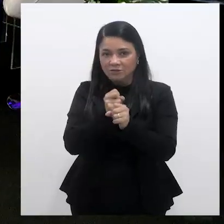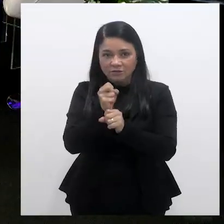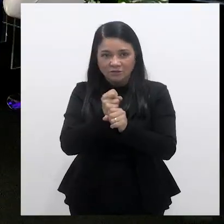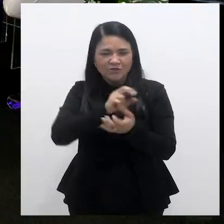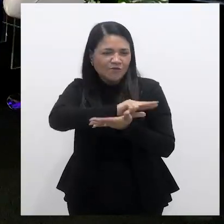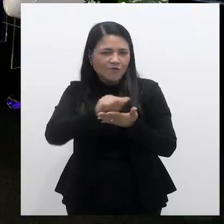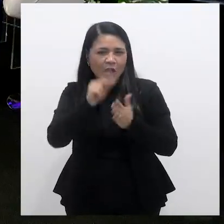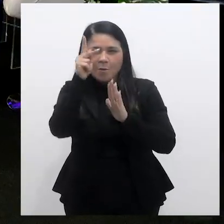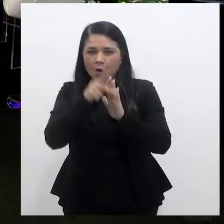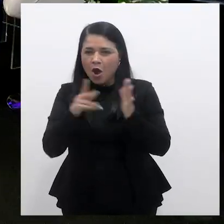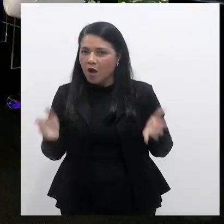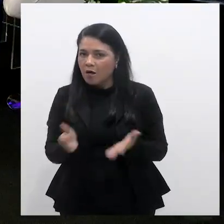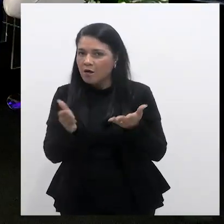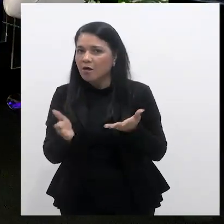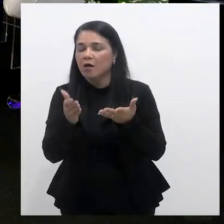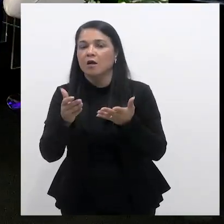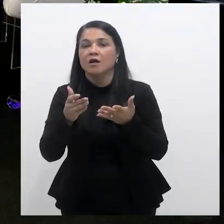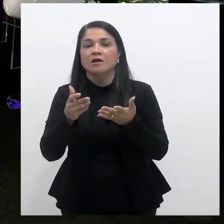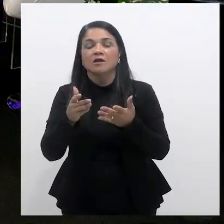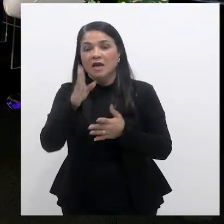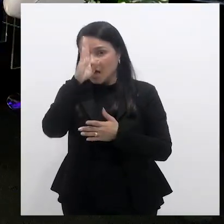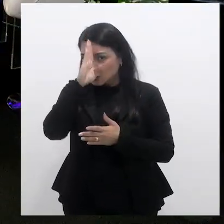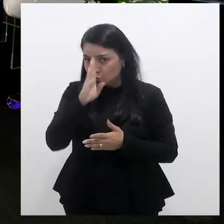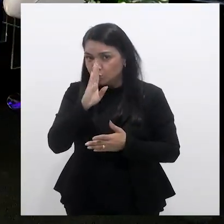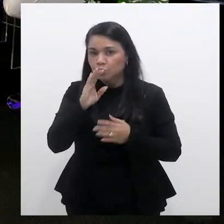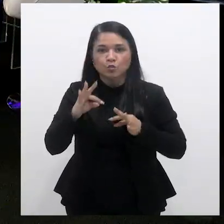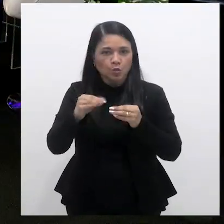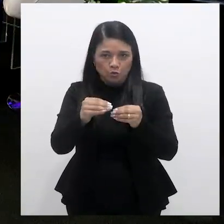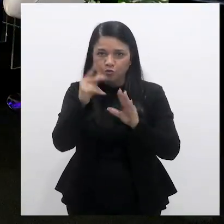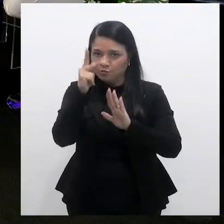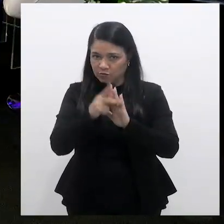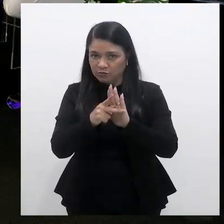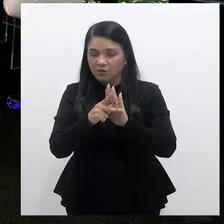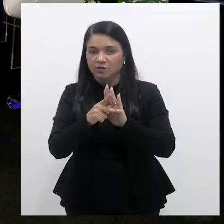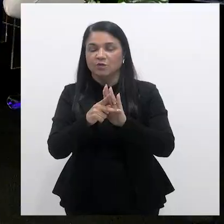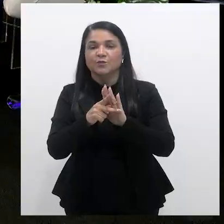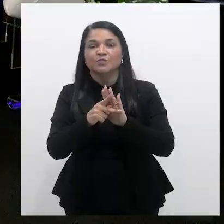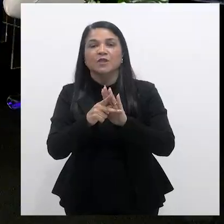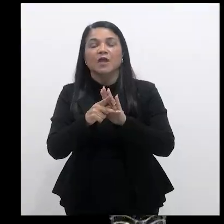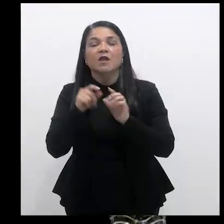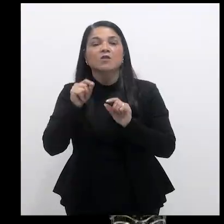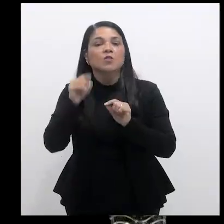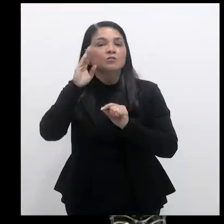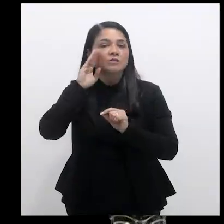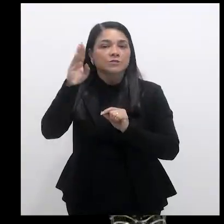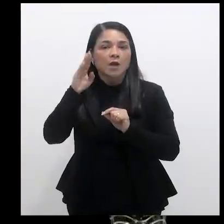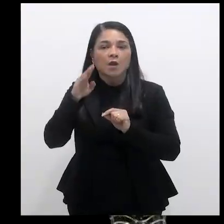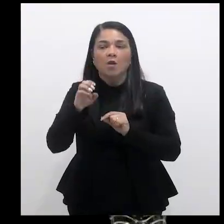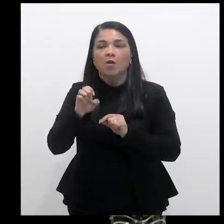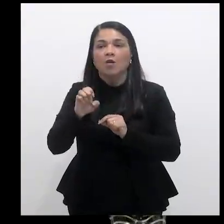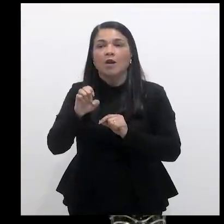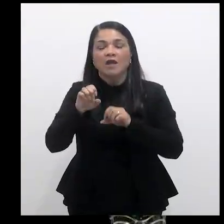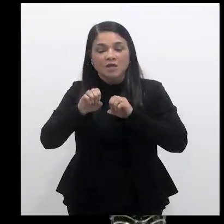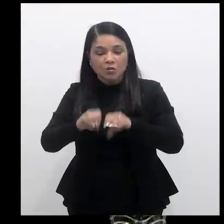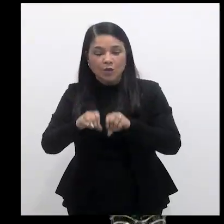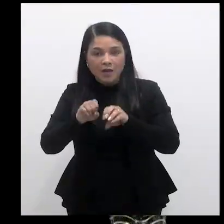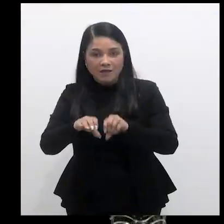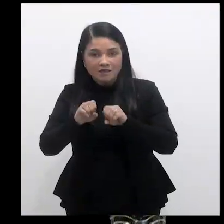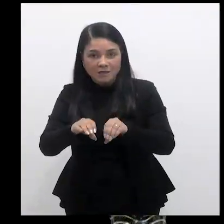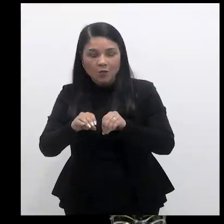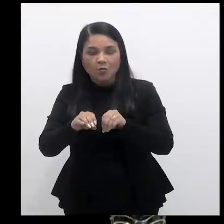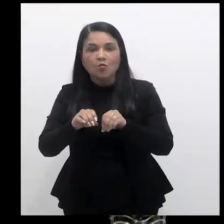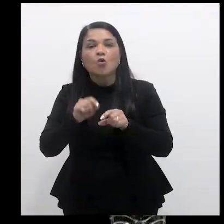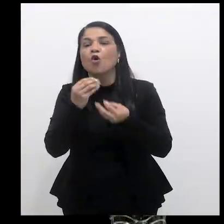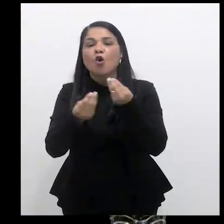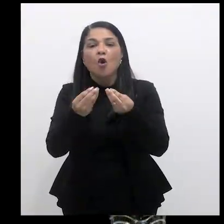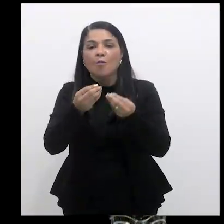35 anos. Vários projetos são incentivados e todos eles são gratuitos, né? O fio condutor do nosso projeto é o edutainment, que é a